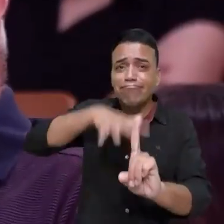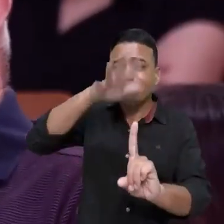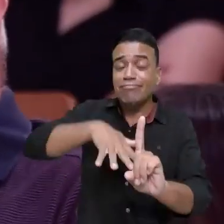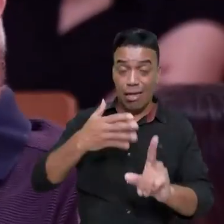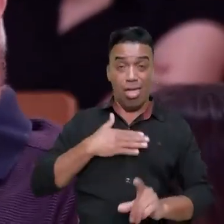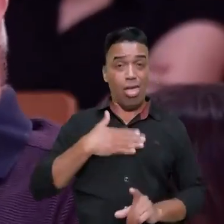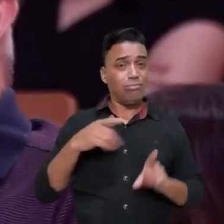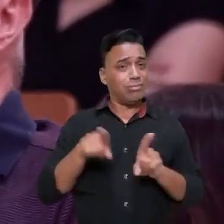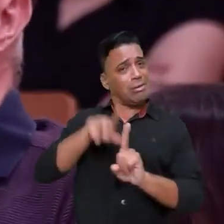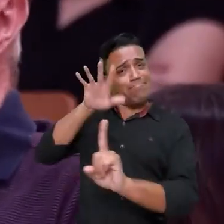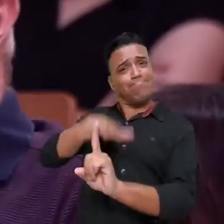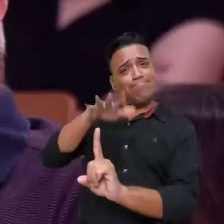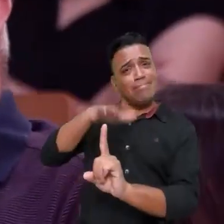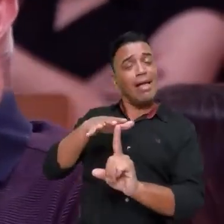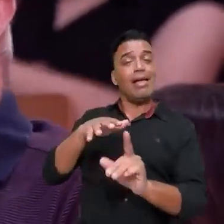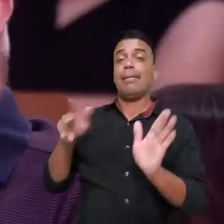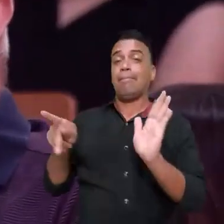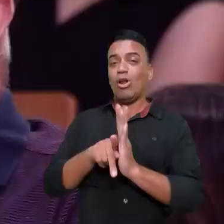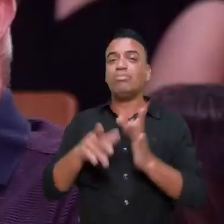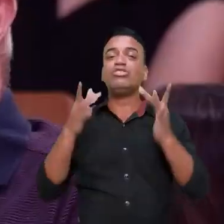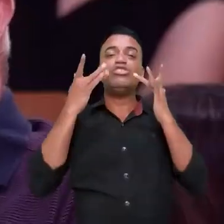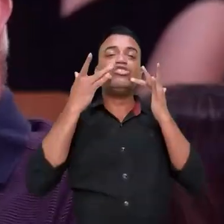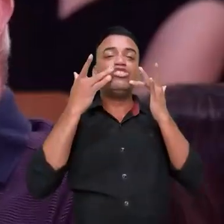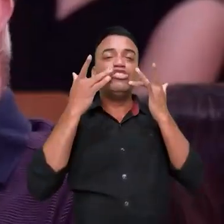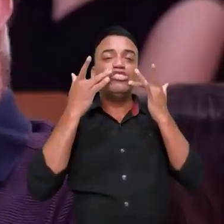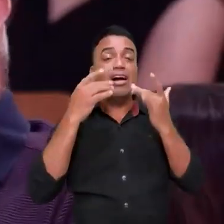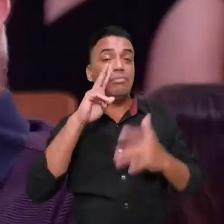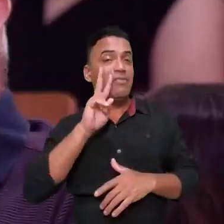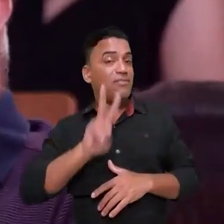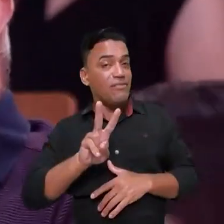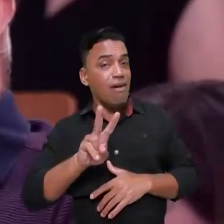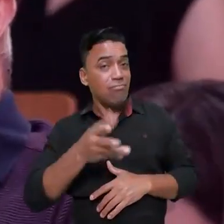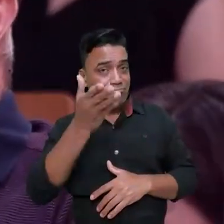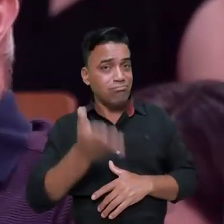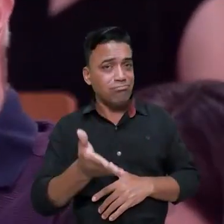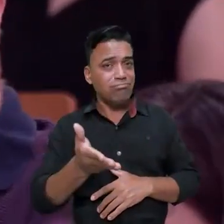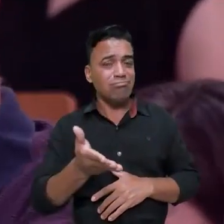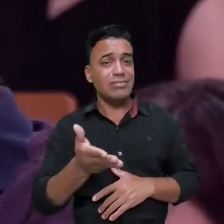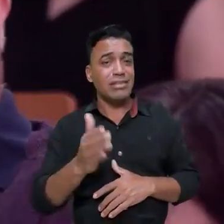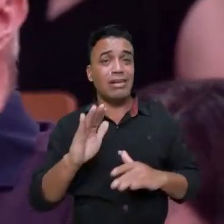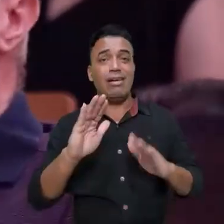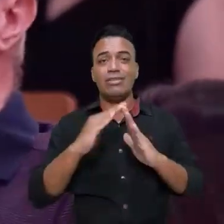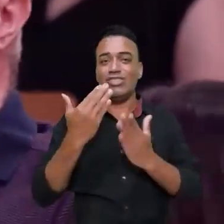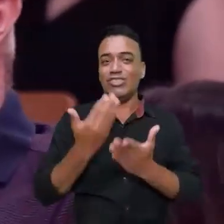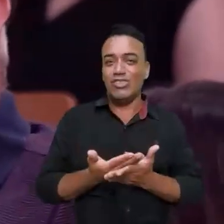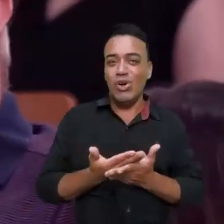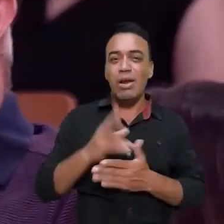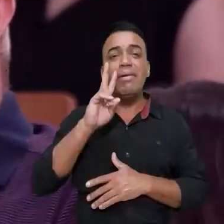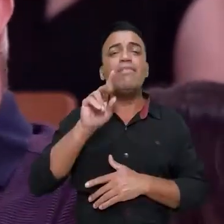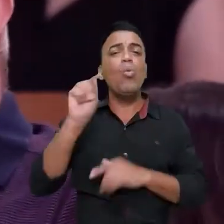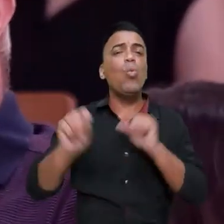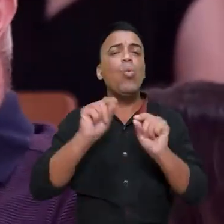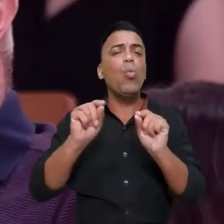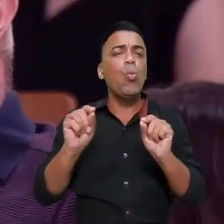inclusive eu, que passei na porta do teatro só para ver, da escola, para ver o que